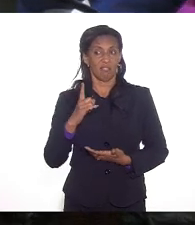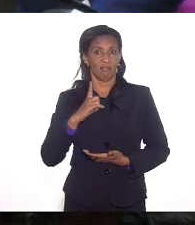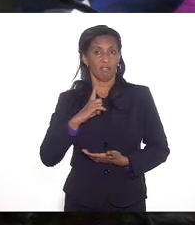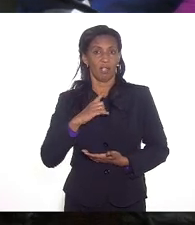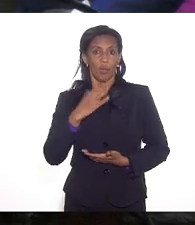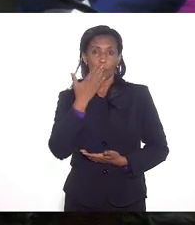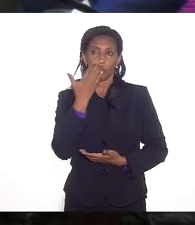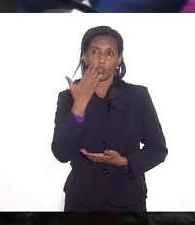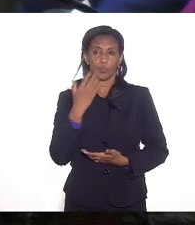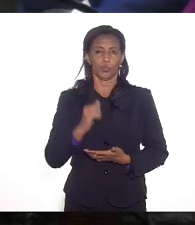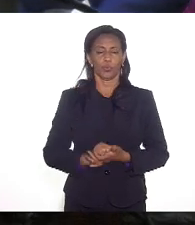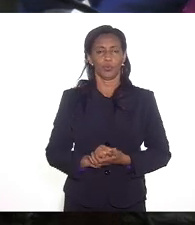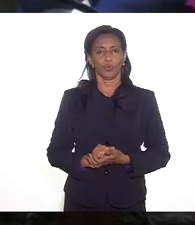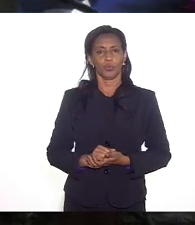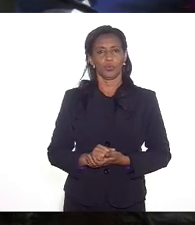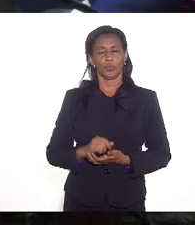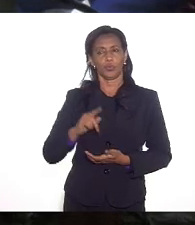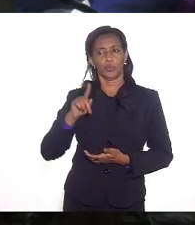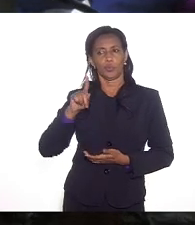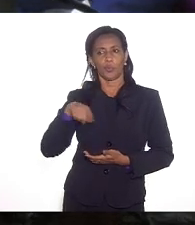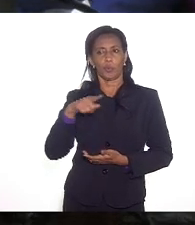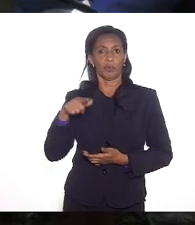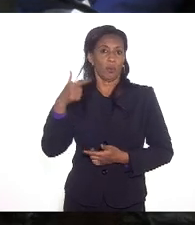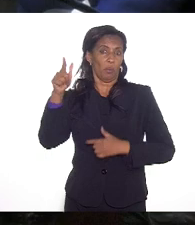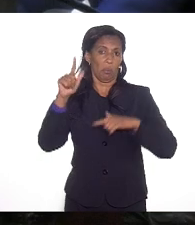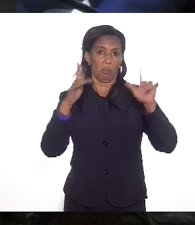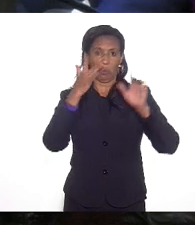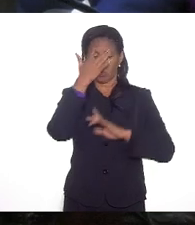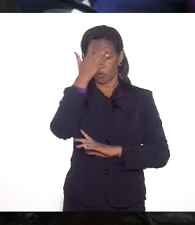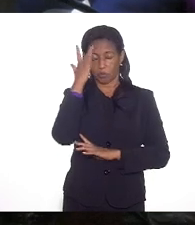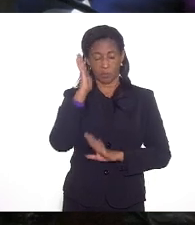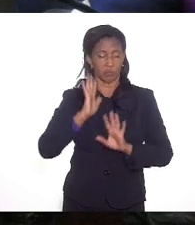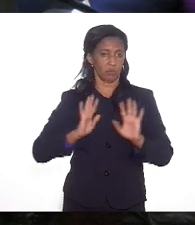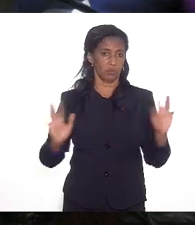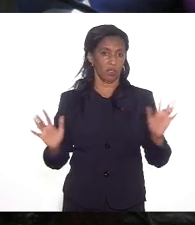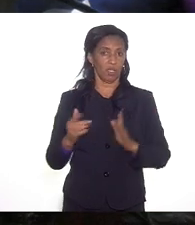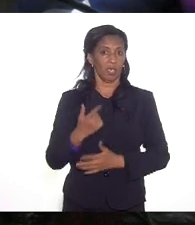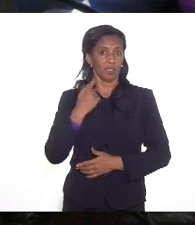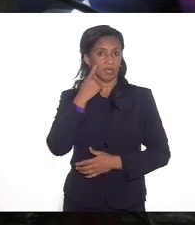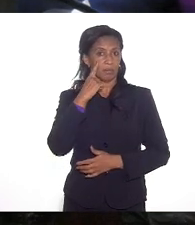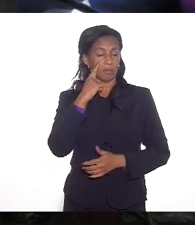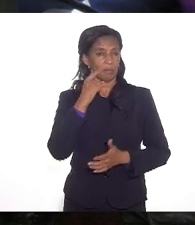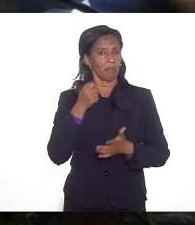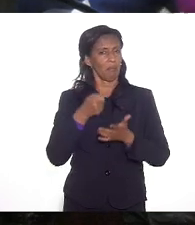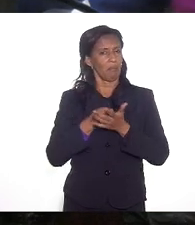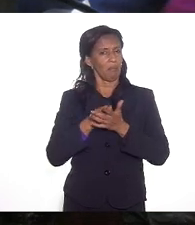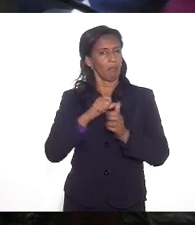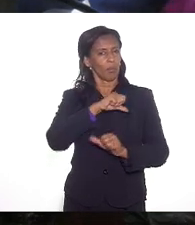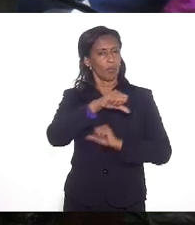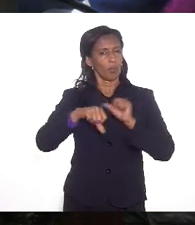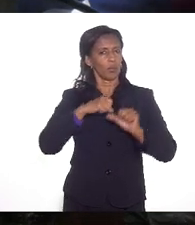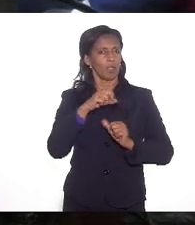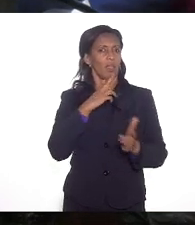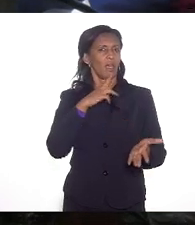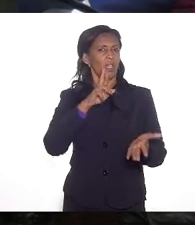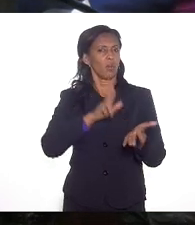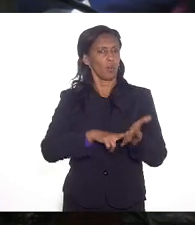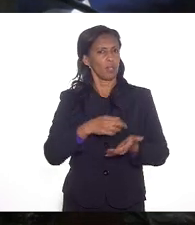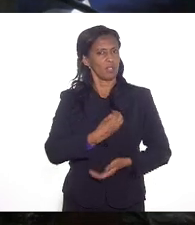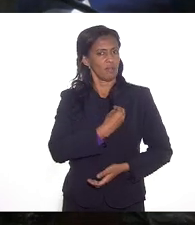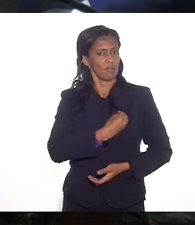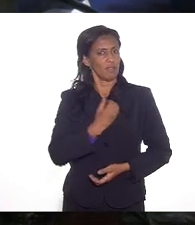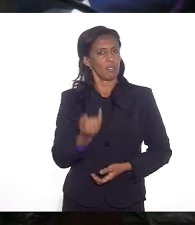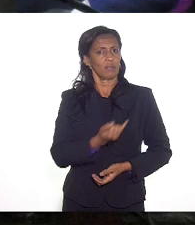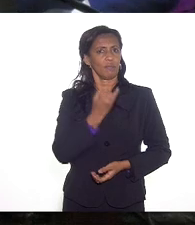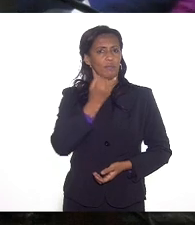tipo de proibição para outras pessoas mas temos que tentar mudar isso porque o reconhecimento devido é muito